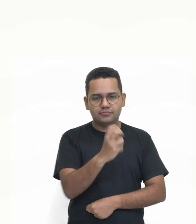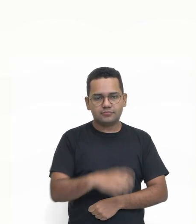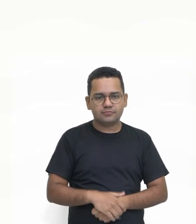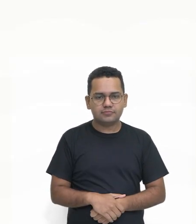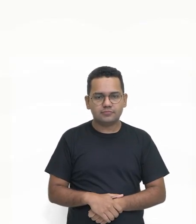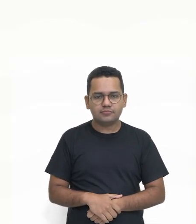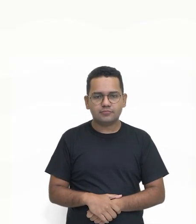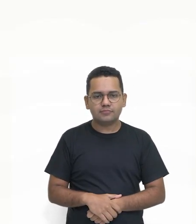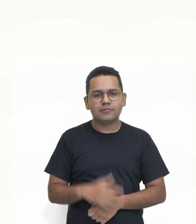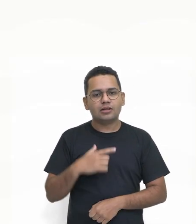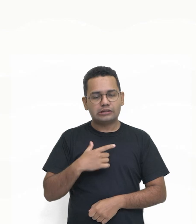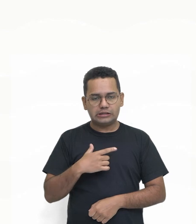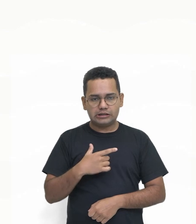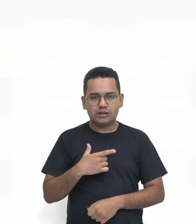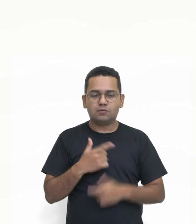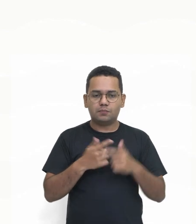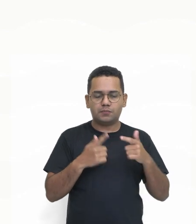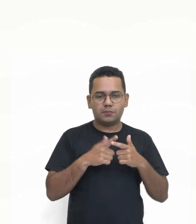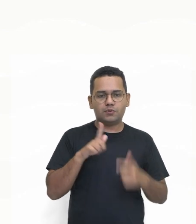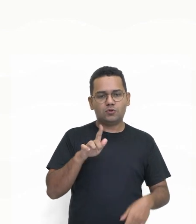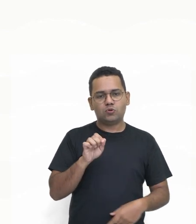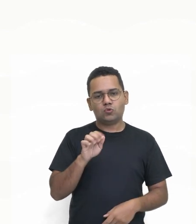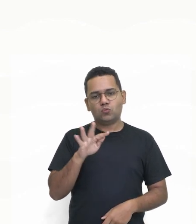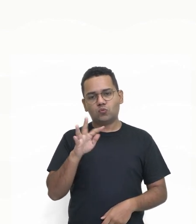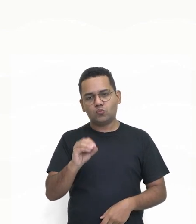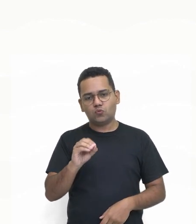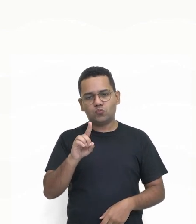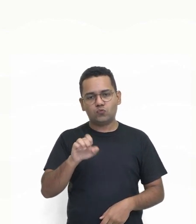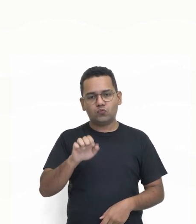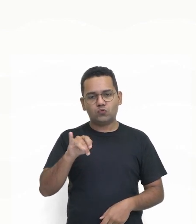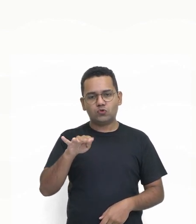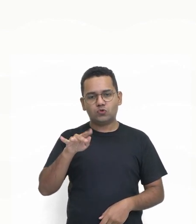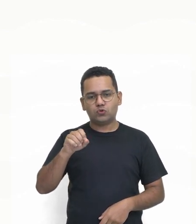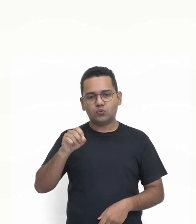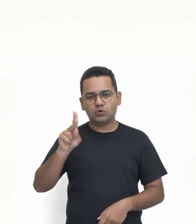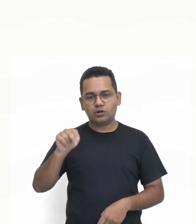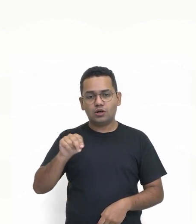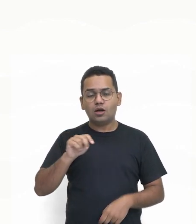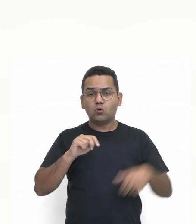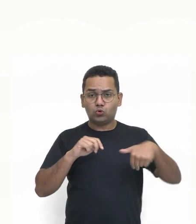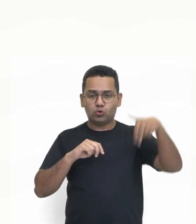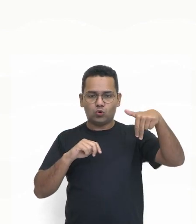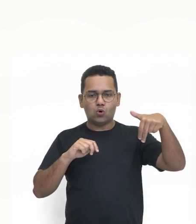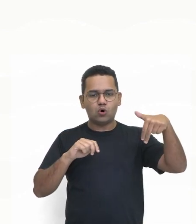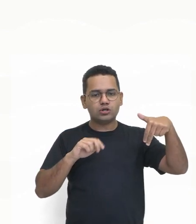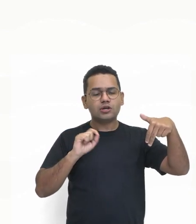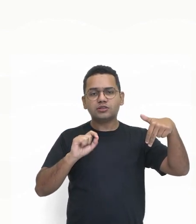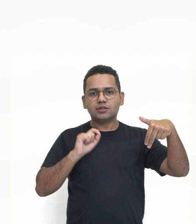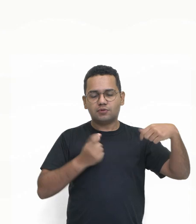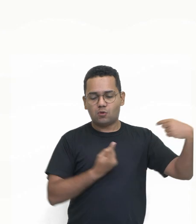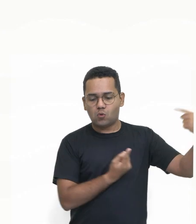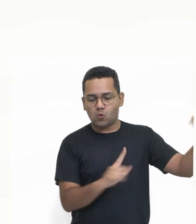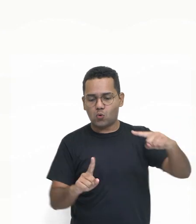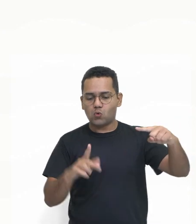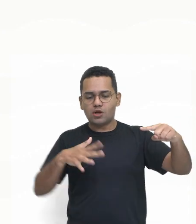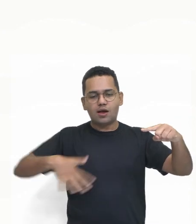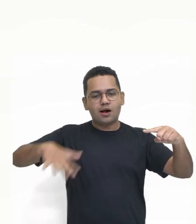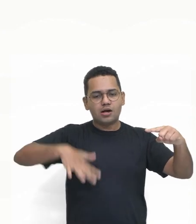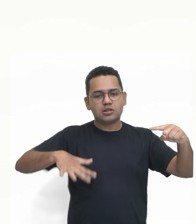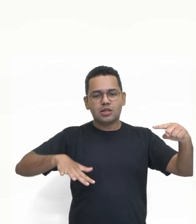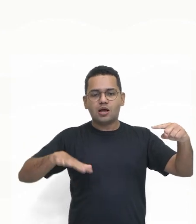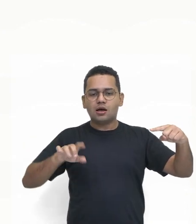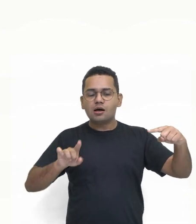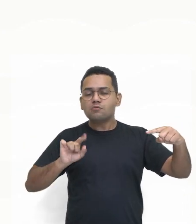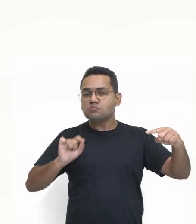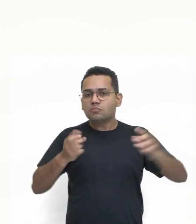1965, temos o incidente do Golfo de Tonkin, ataque norte-vietnamita aos navios americanos.